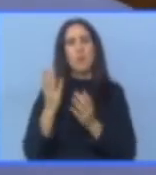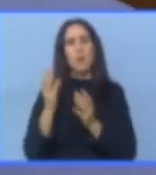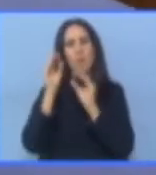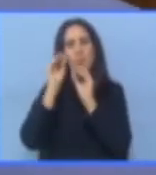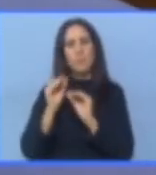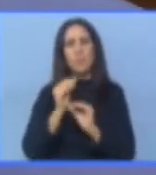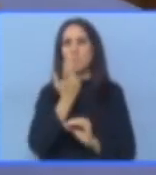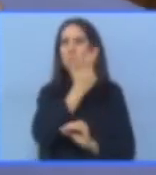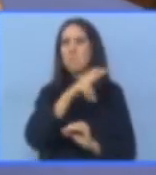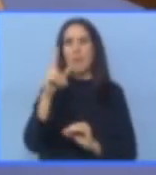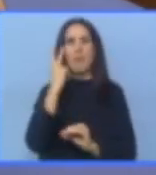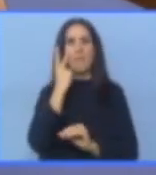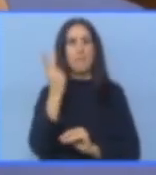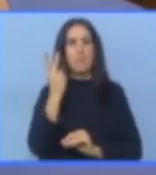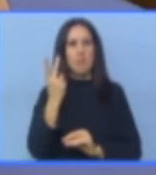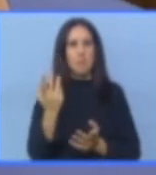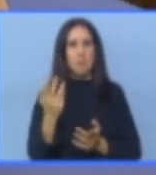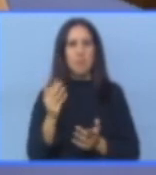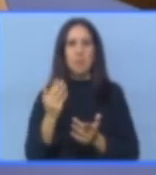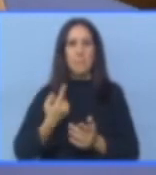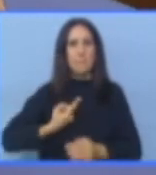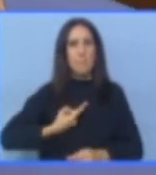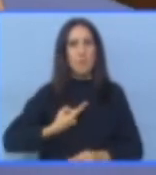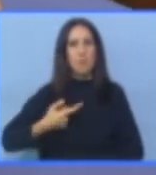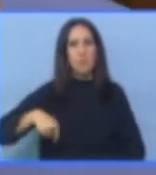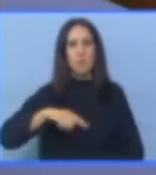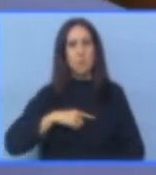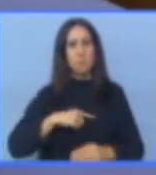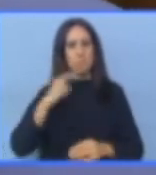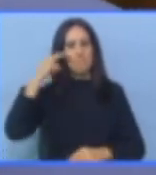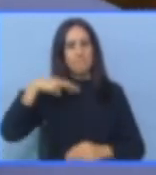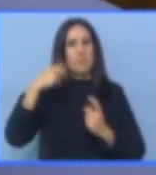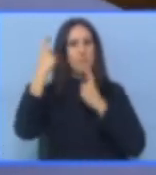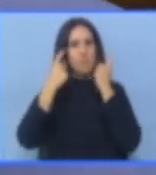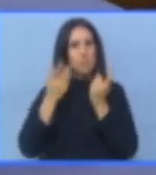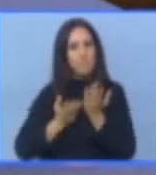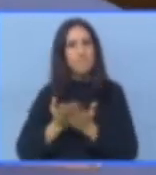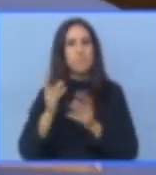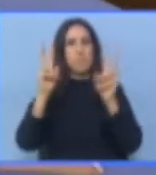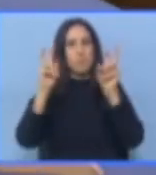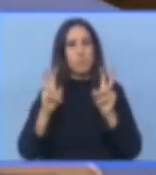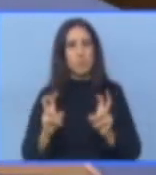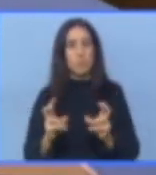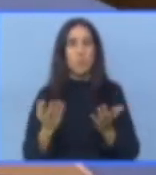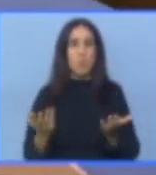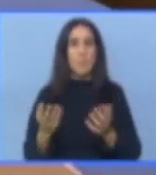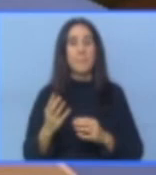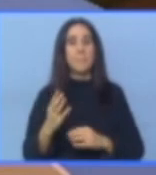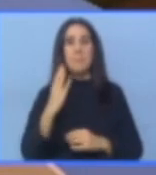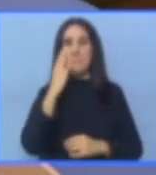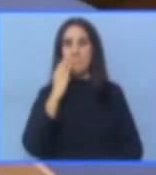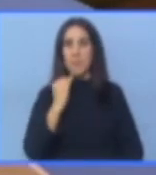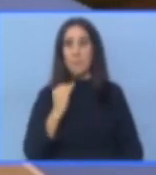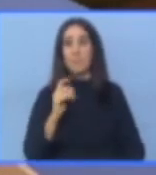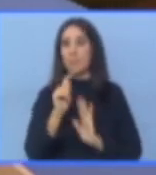da vida deve levar-nos à reflexão continuada sobre estes temas. Ora, julgo que